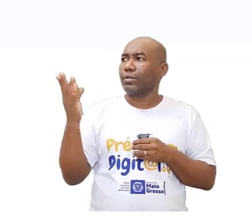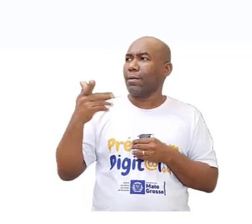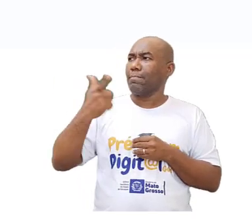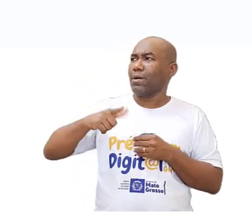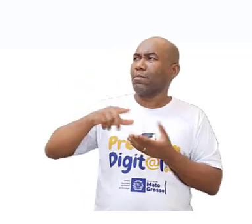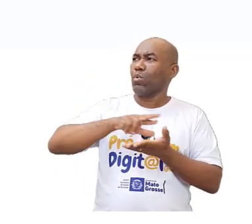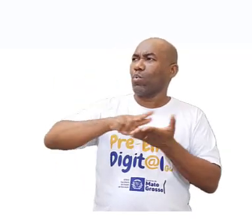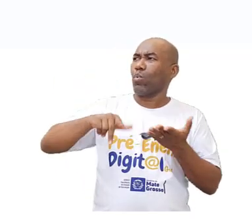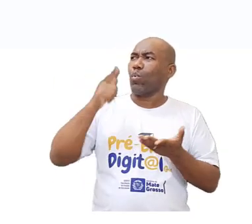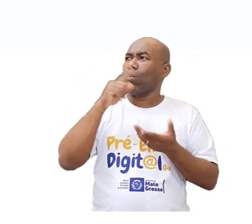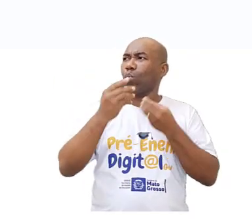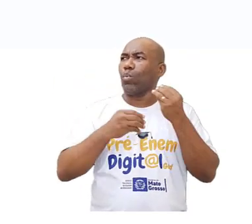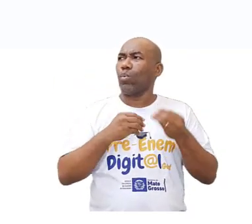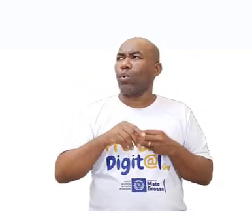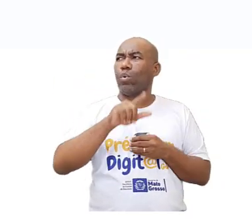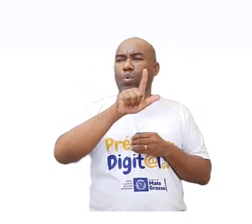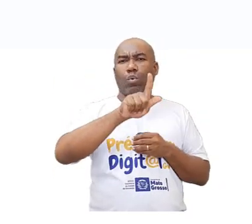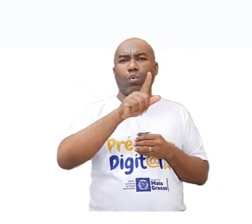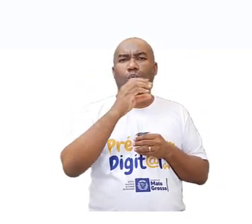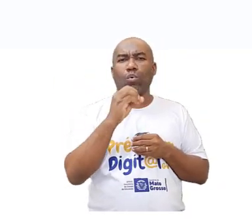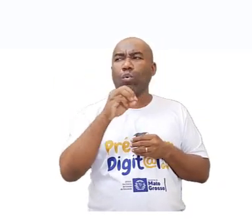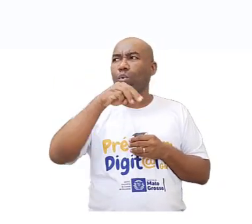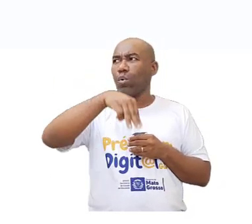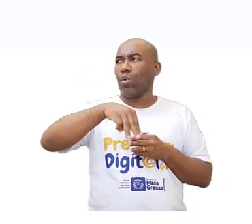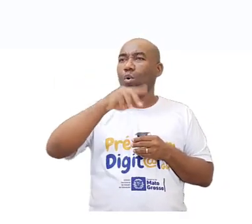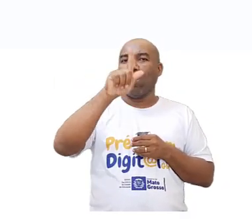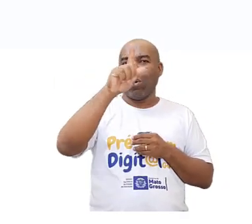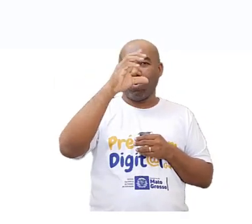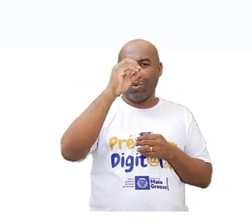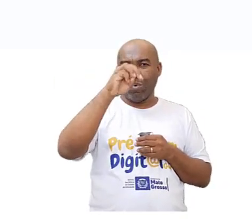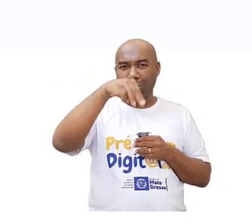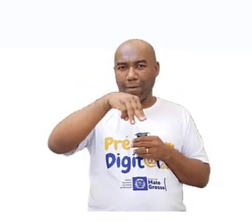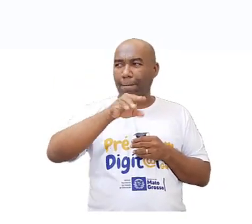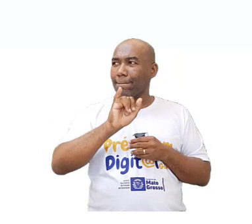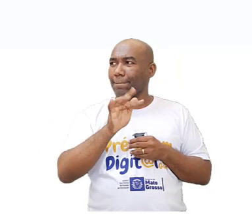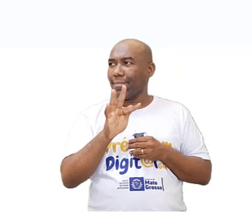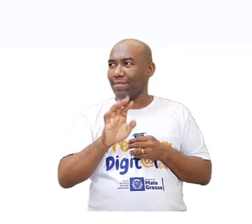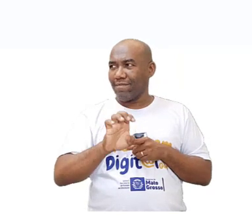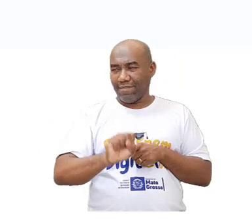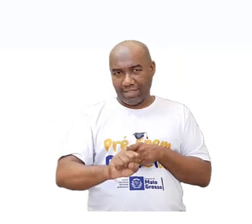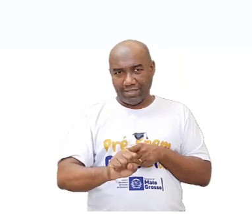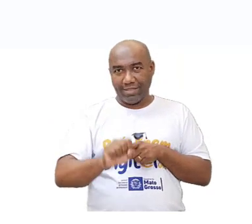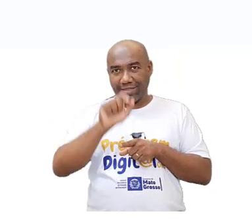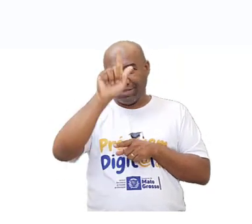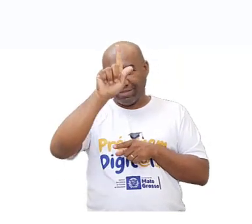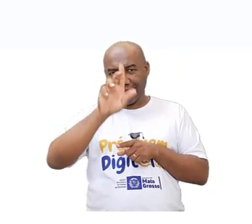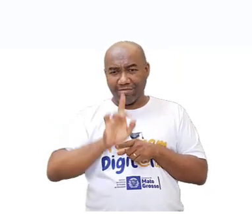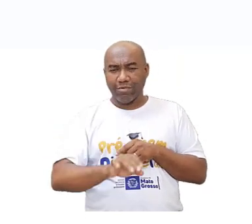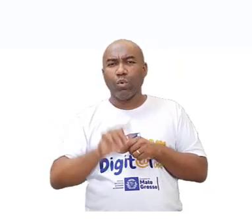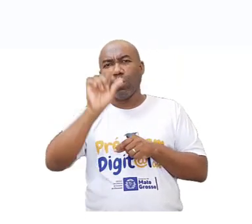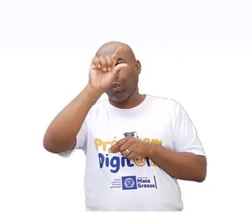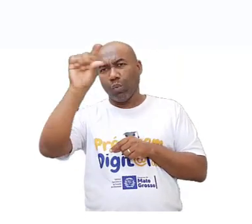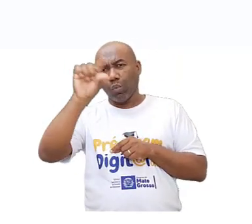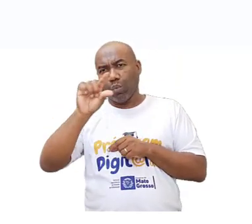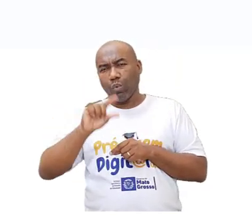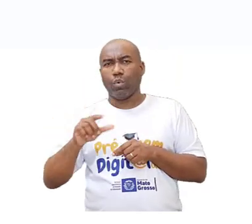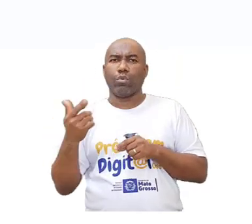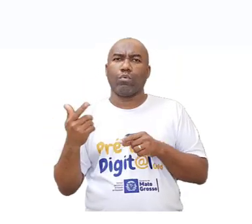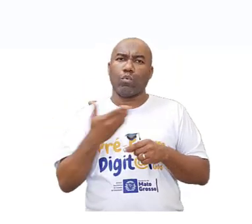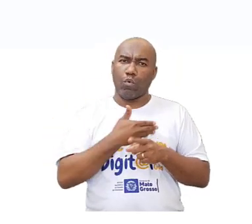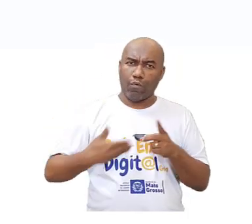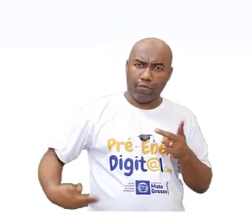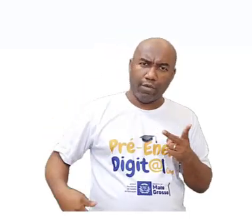são os gomifes? Gomifes são 5 grupos excelentes que podem ser agentes. Quais?